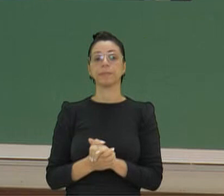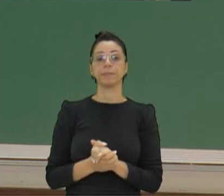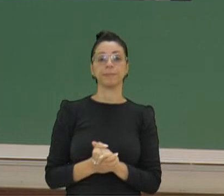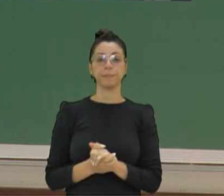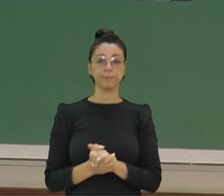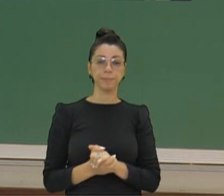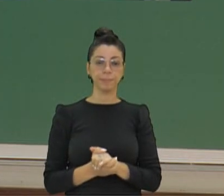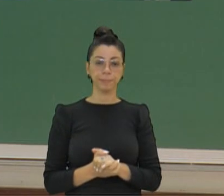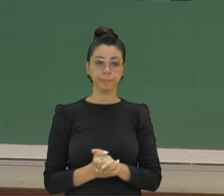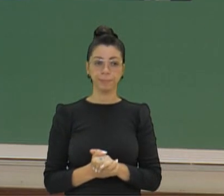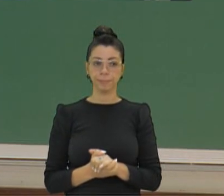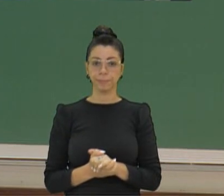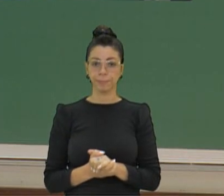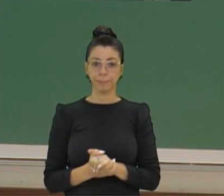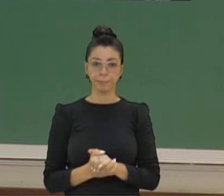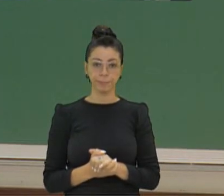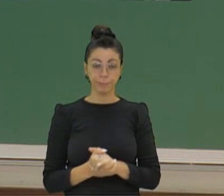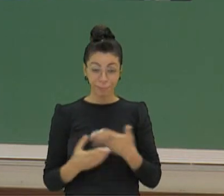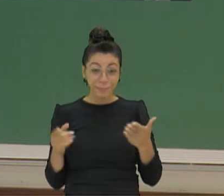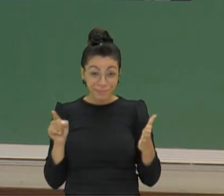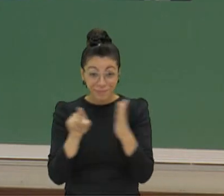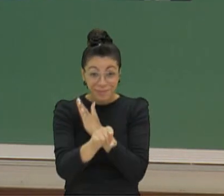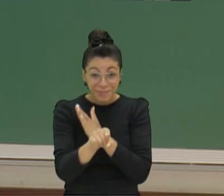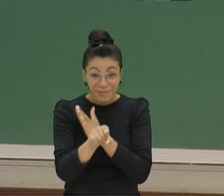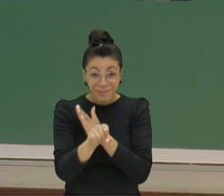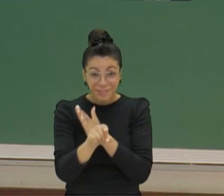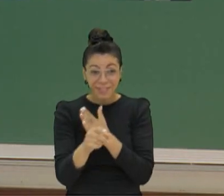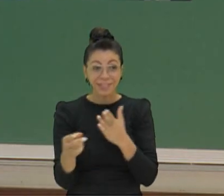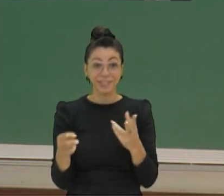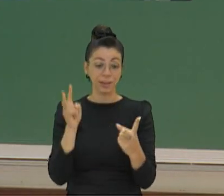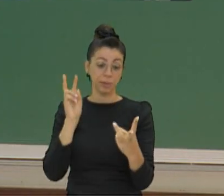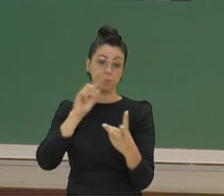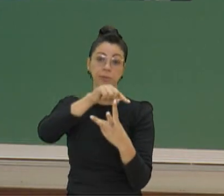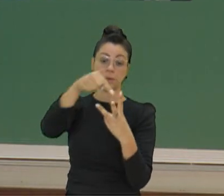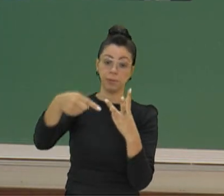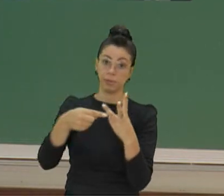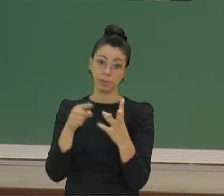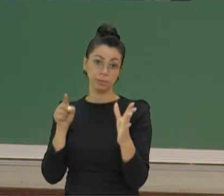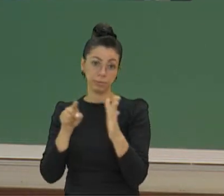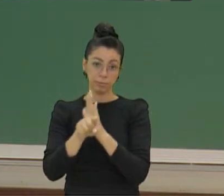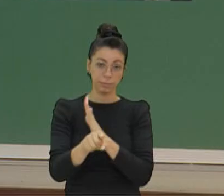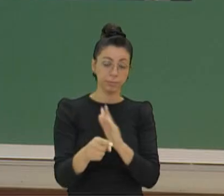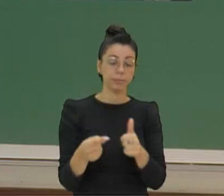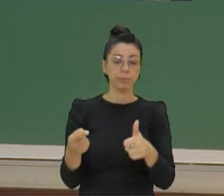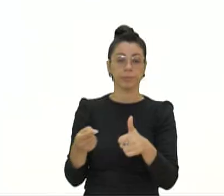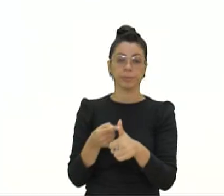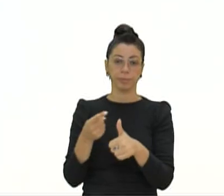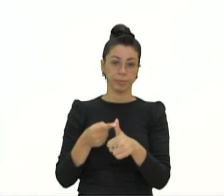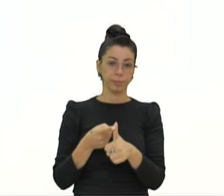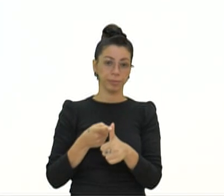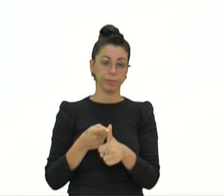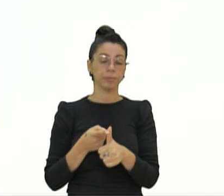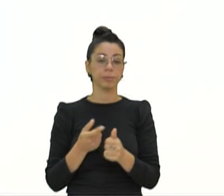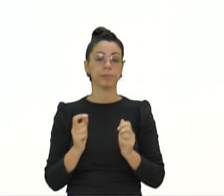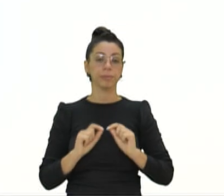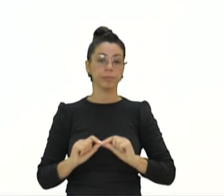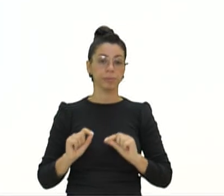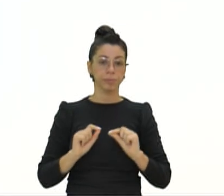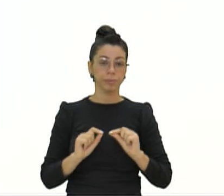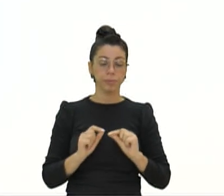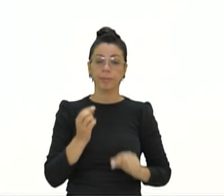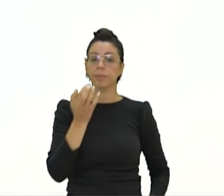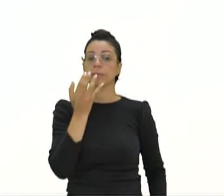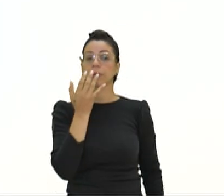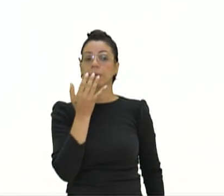olhos. Vamos para o nosso quiz? Hoje a gente tem 3 perguntas. Olha a número 1. Quando se menciona a cor